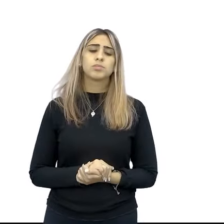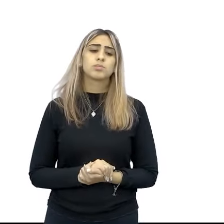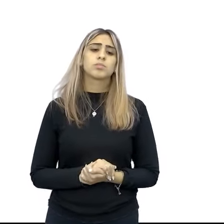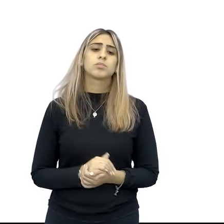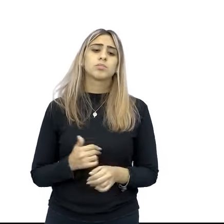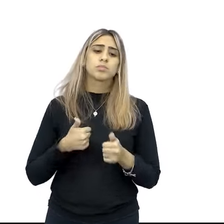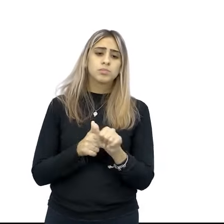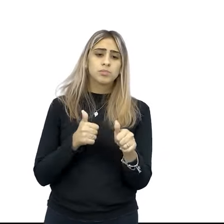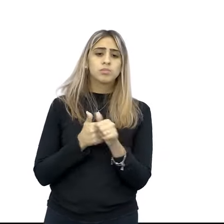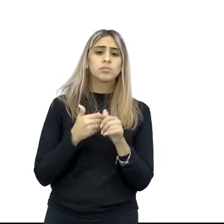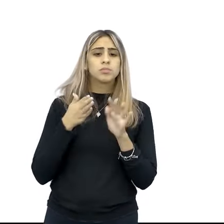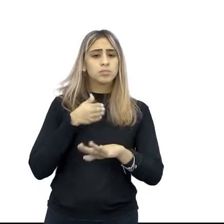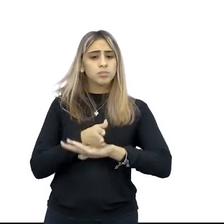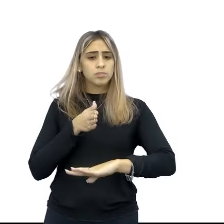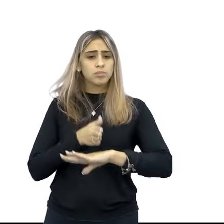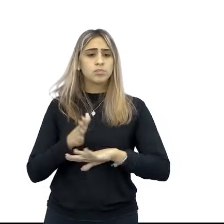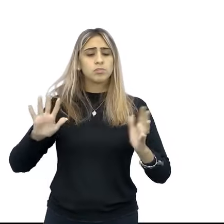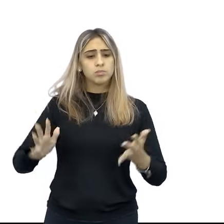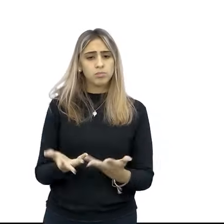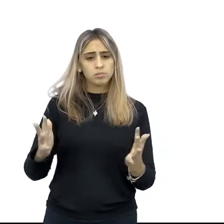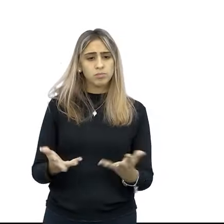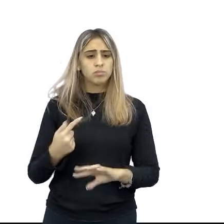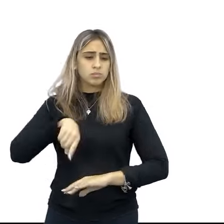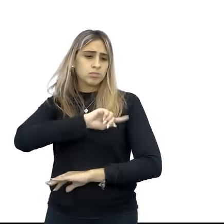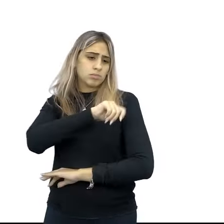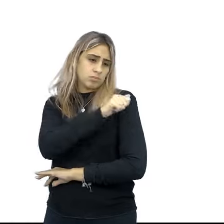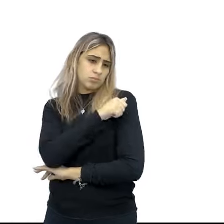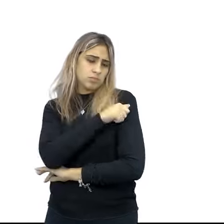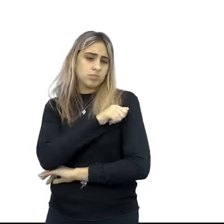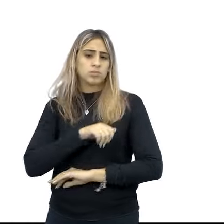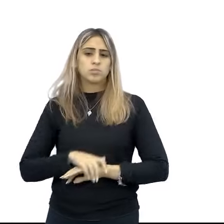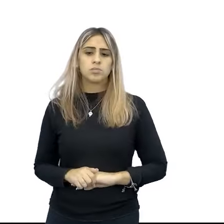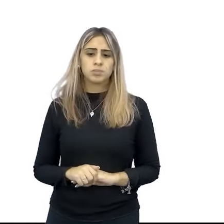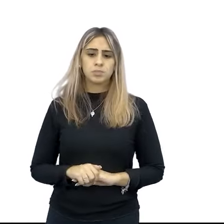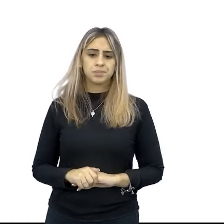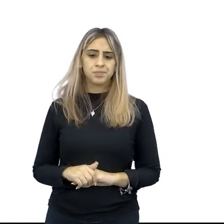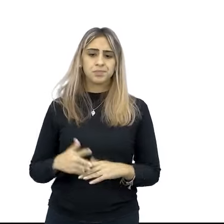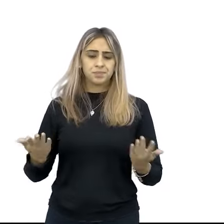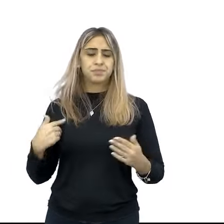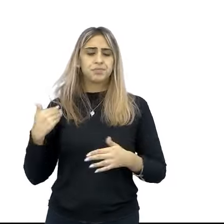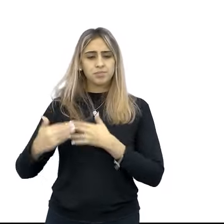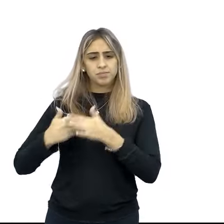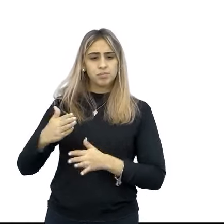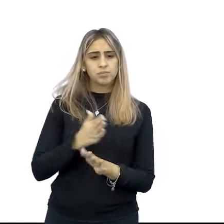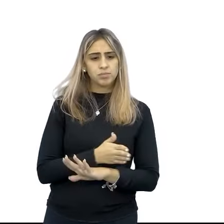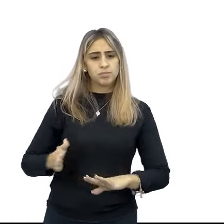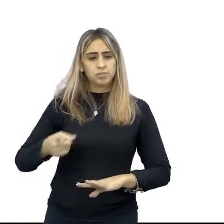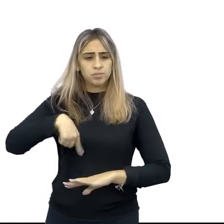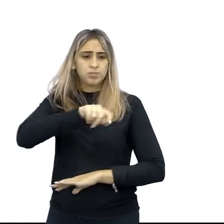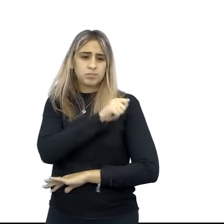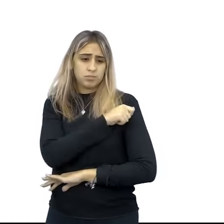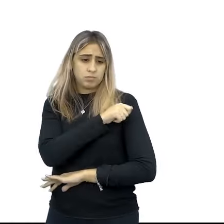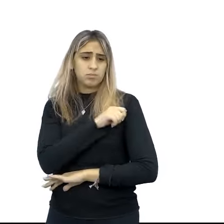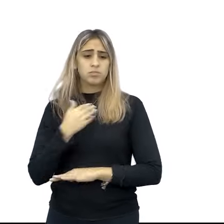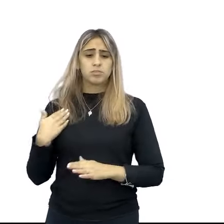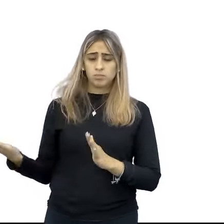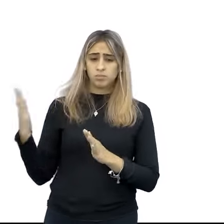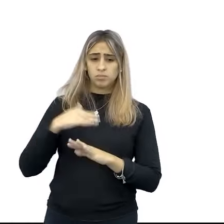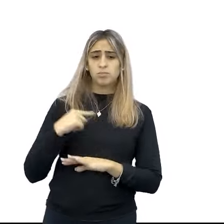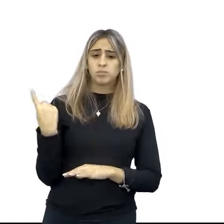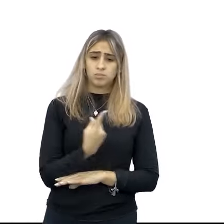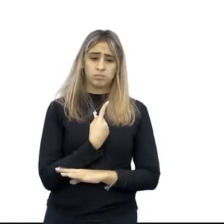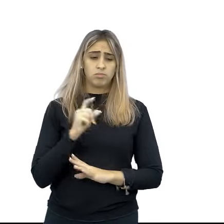ponto é o acompanhamento da participação e do engajamento dos estudantes, que, a partir do que os estudantes trazem,